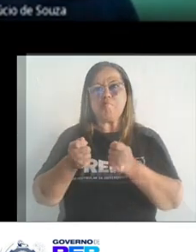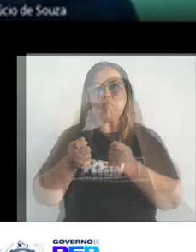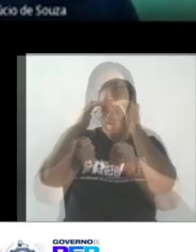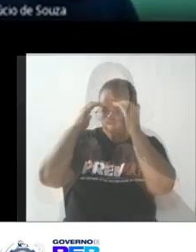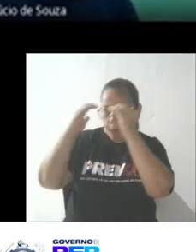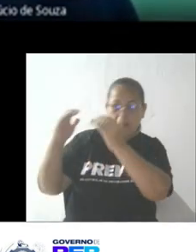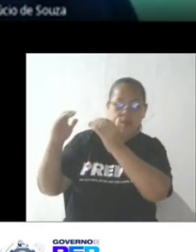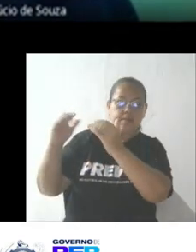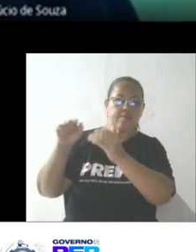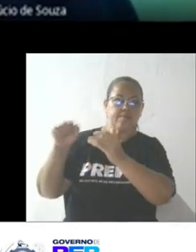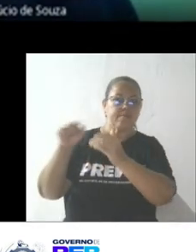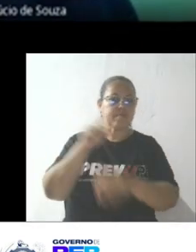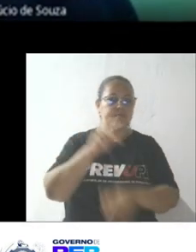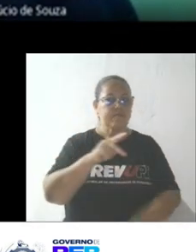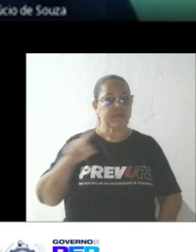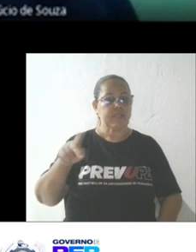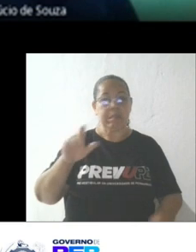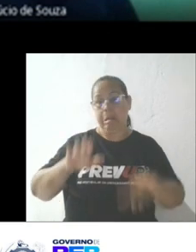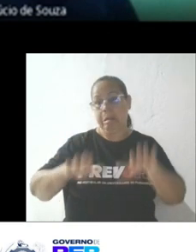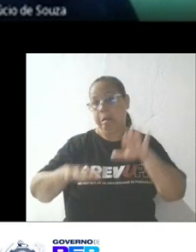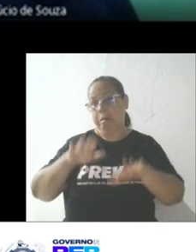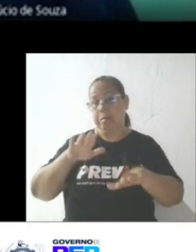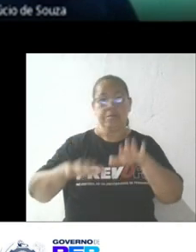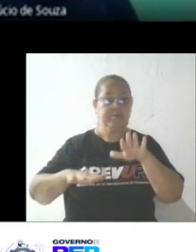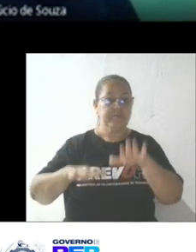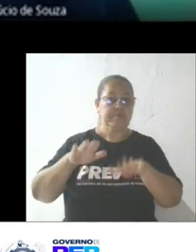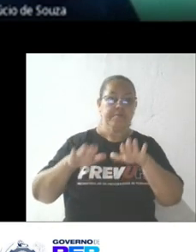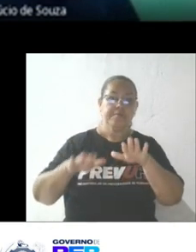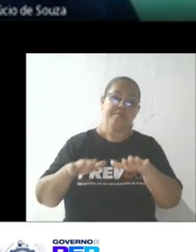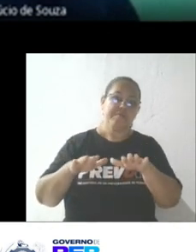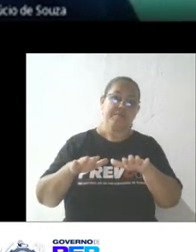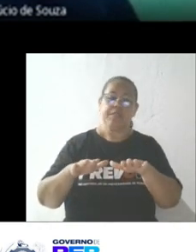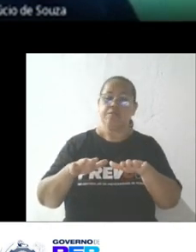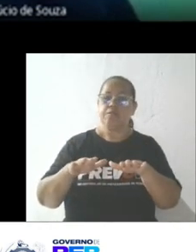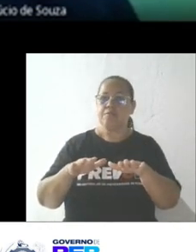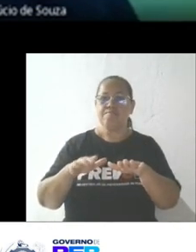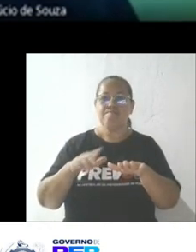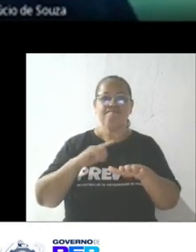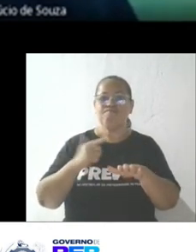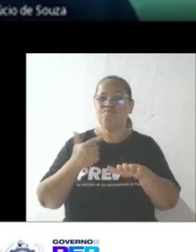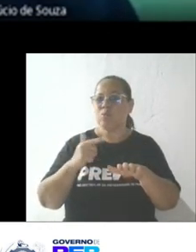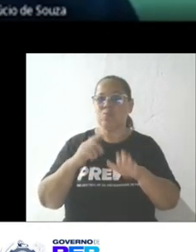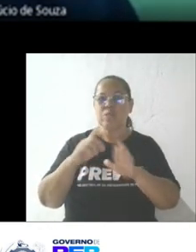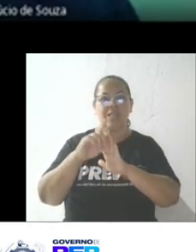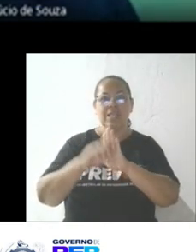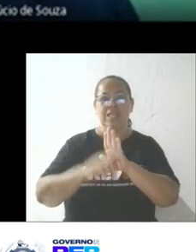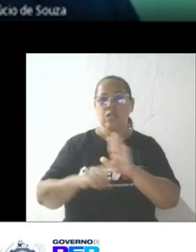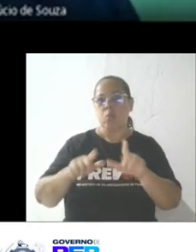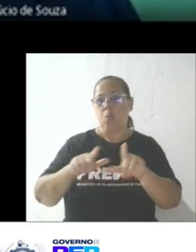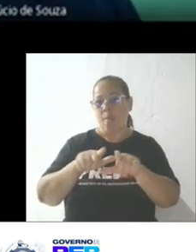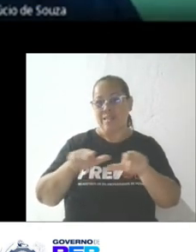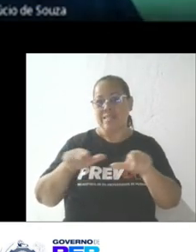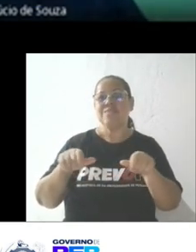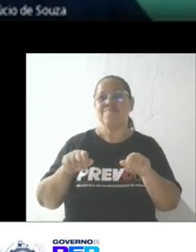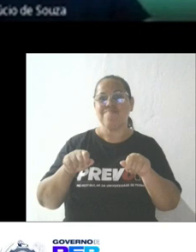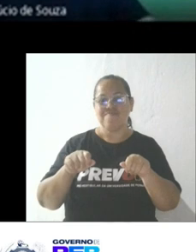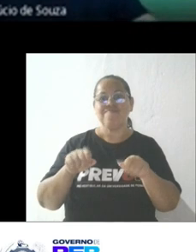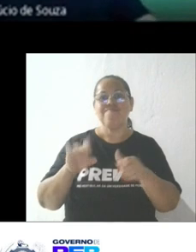alguns casos chegam a ser completamente eliminados exatamente exatamente